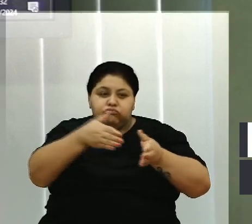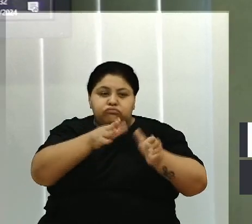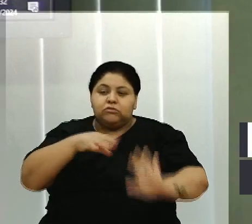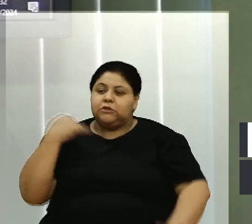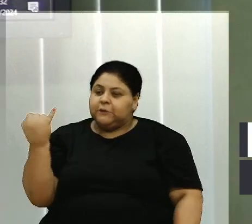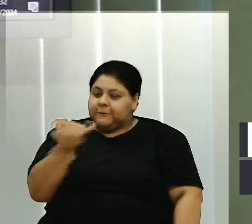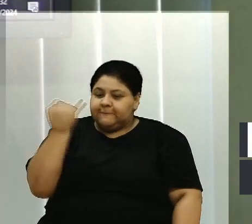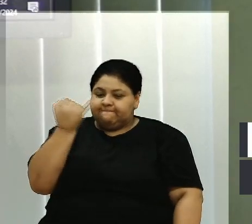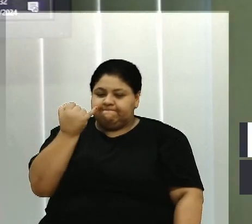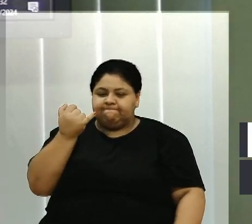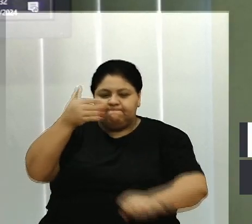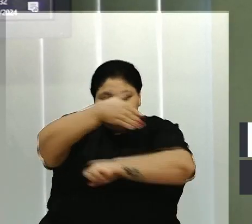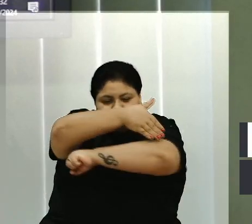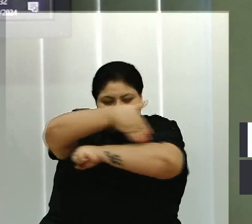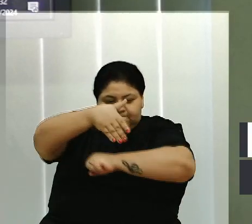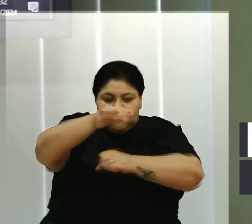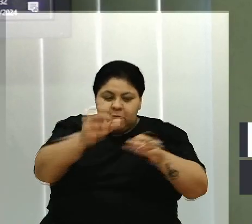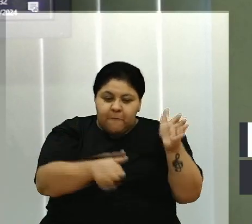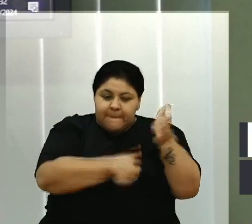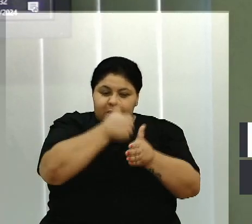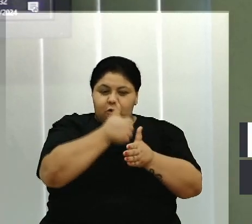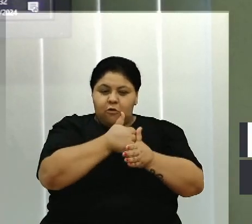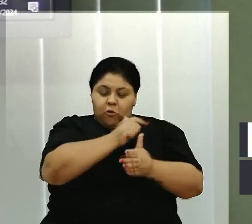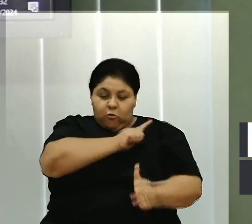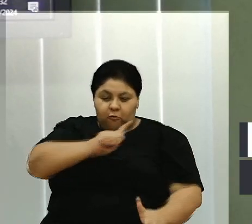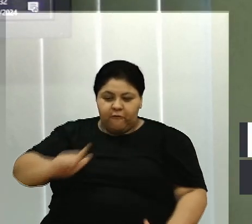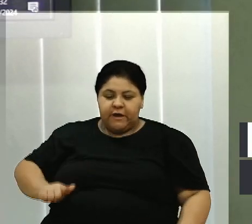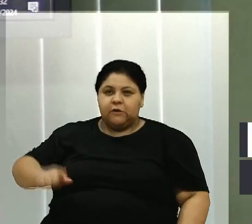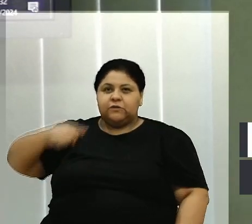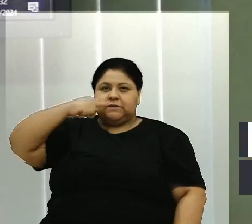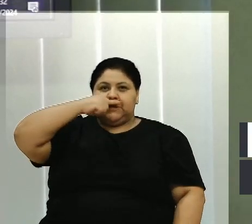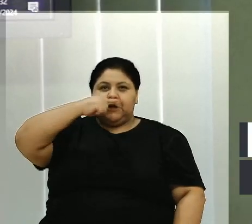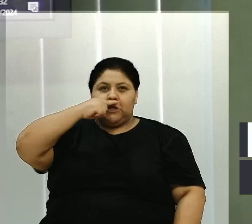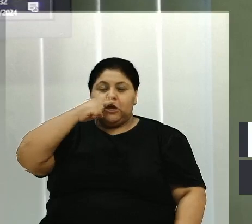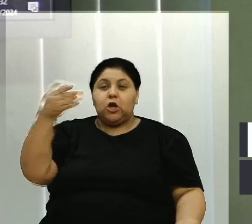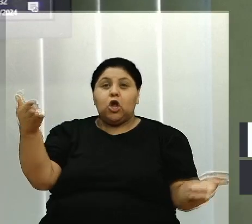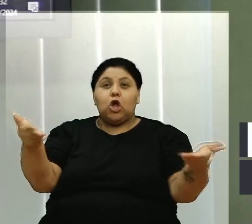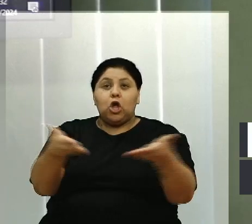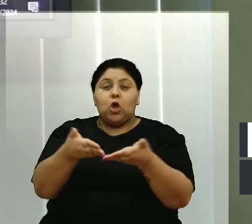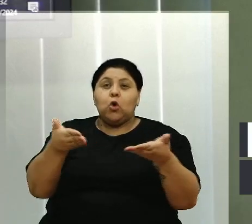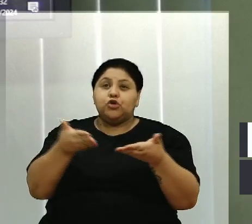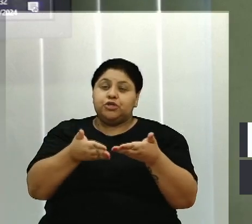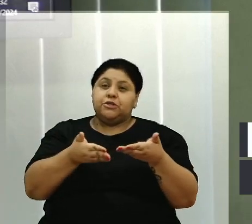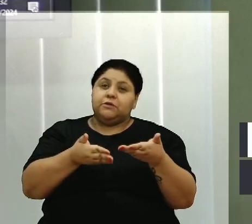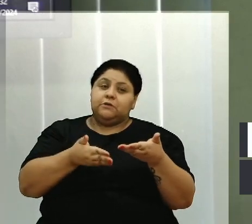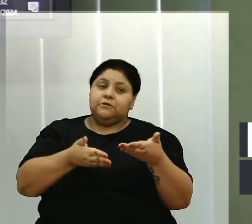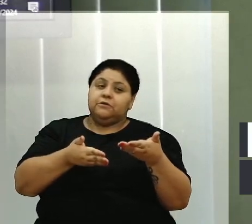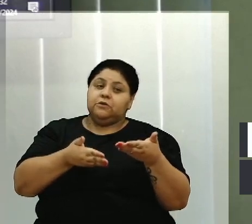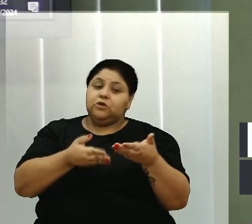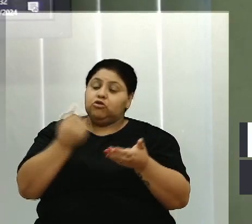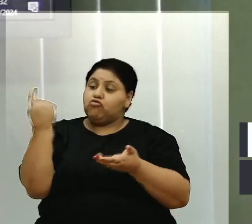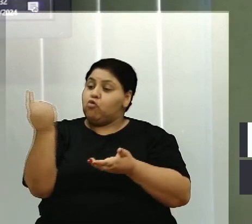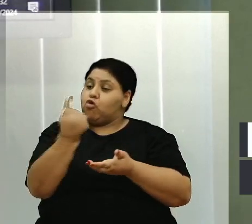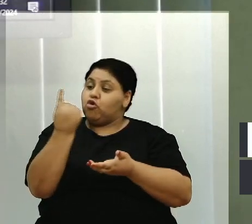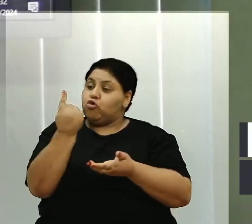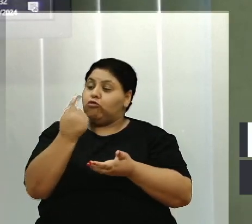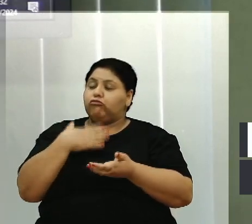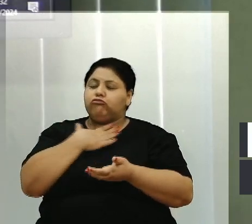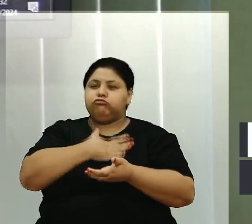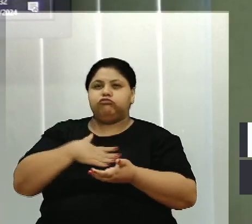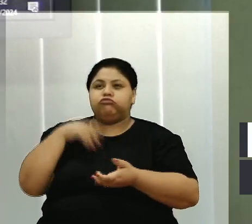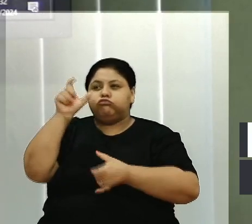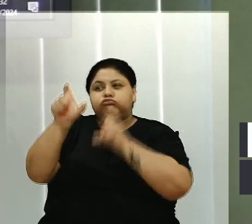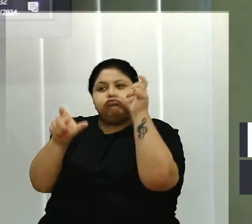via que foi asfaltada no governo Sartori, e que hoje vem trazendo o único meio dessas